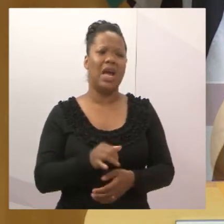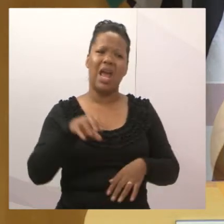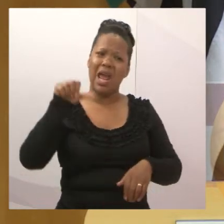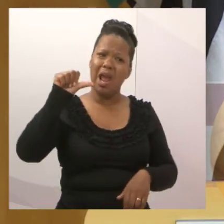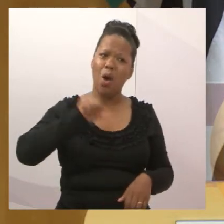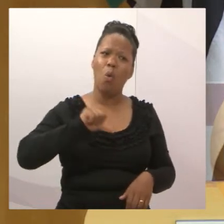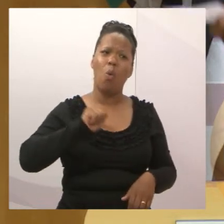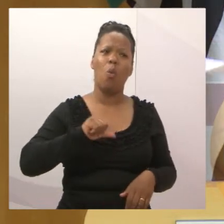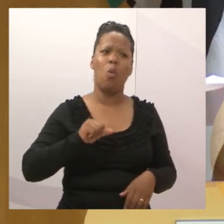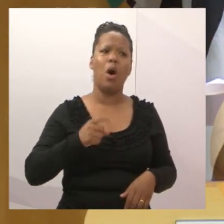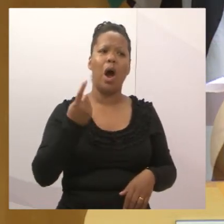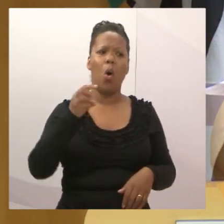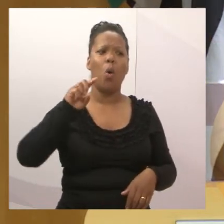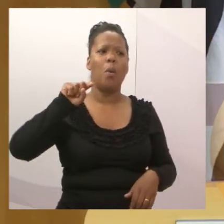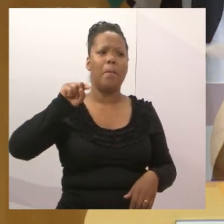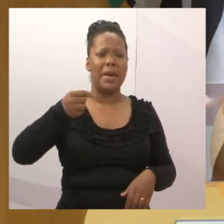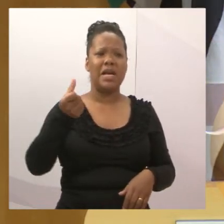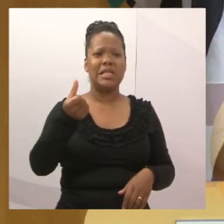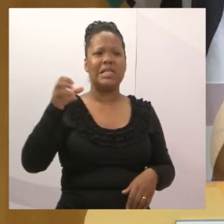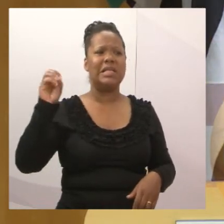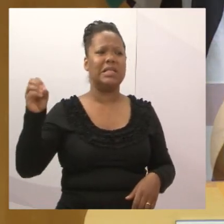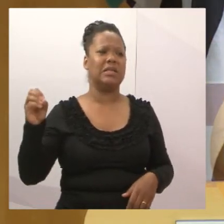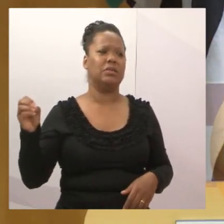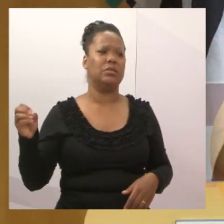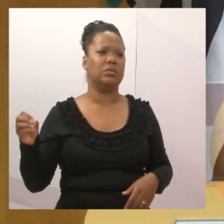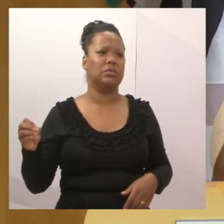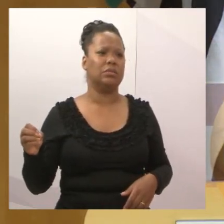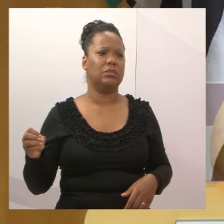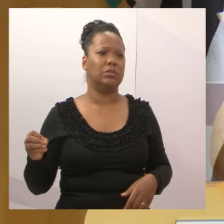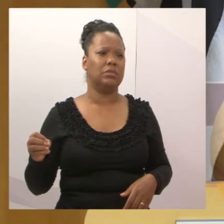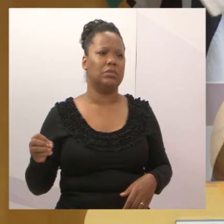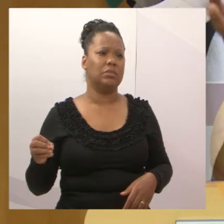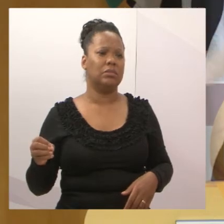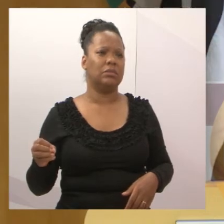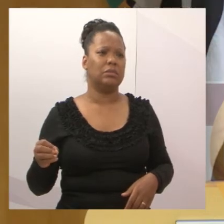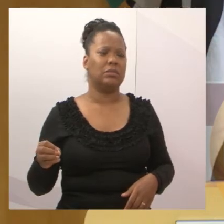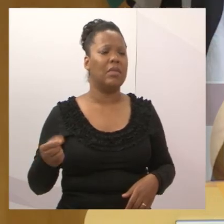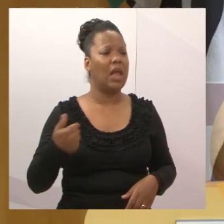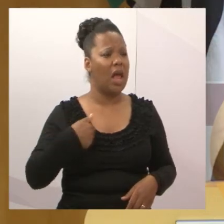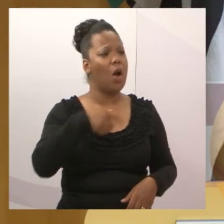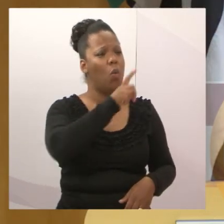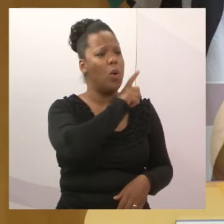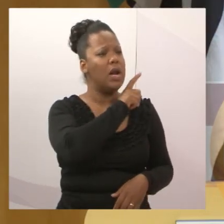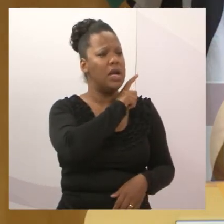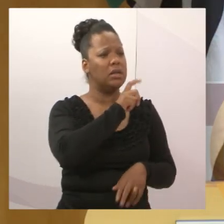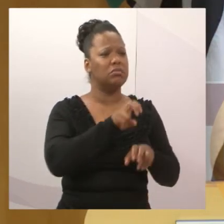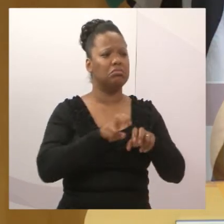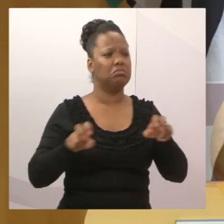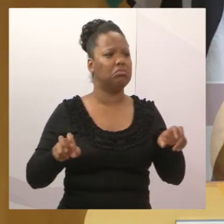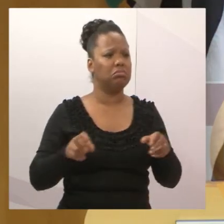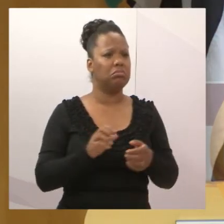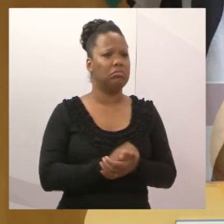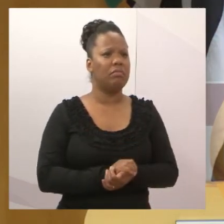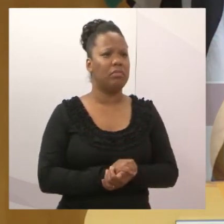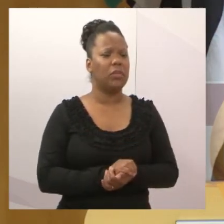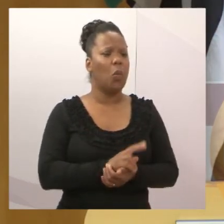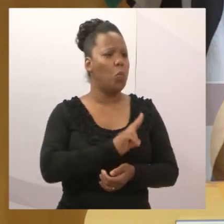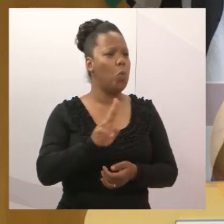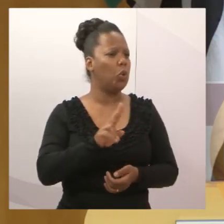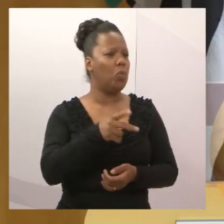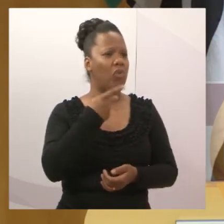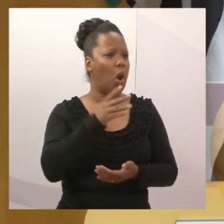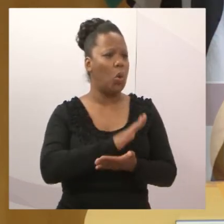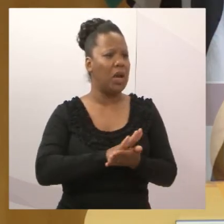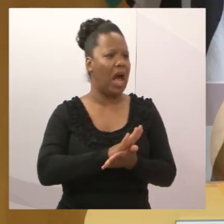tem 1.600.000 que é do nosso deputado, e até hoje, né, eu, como líder da bancada aqui, não fui sequer citado